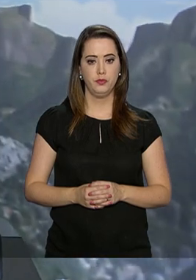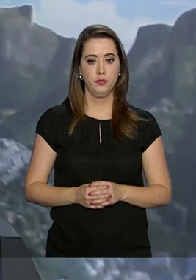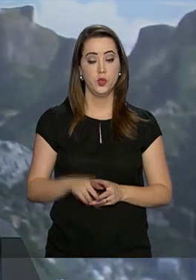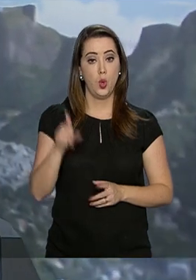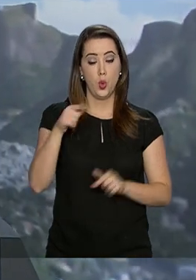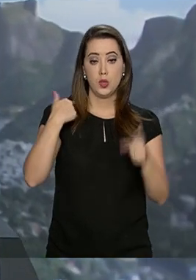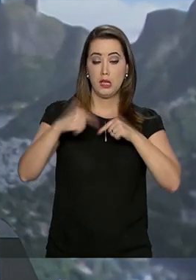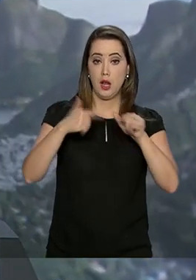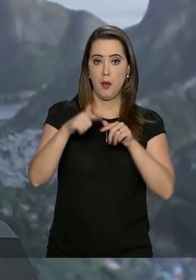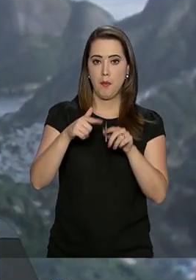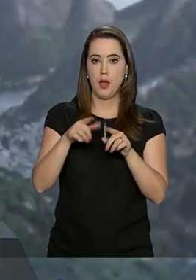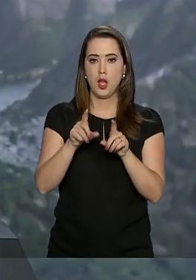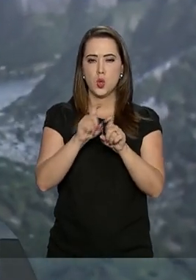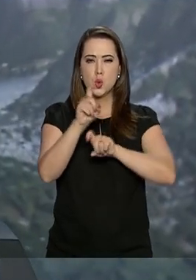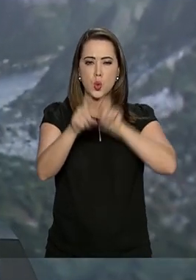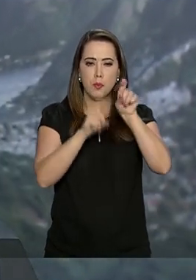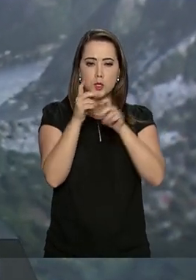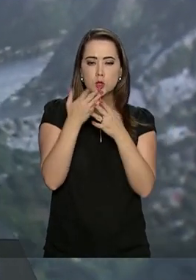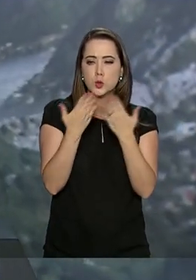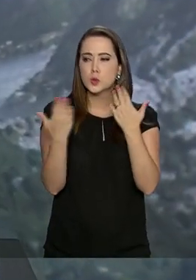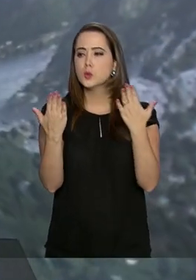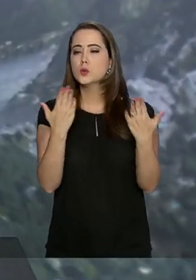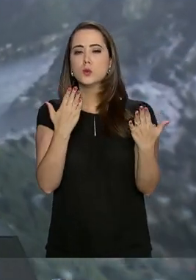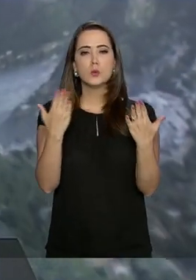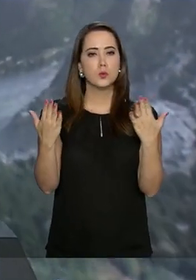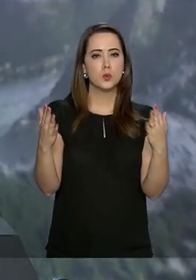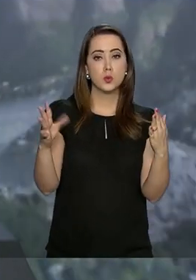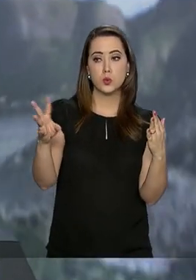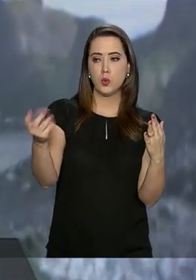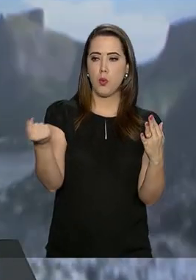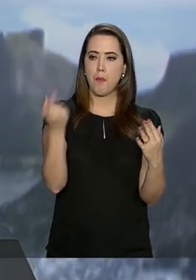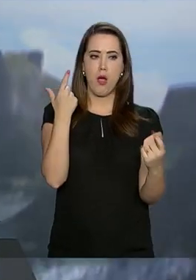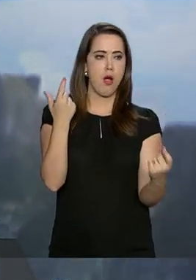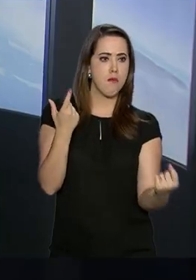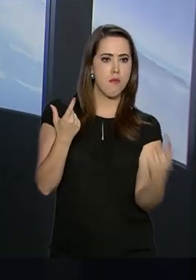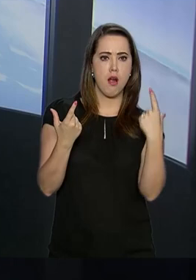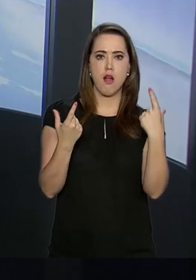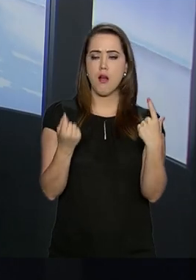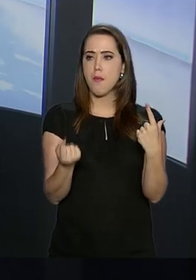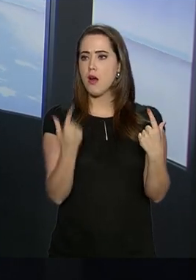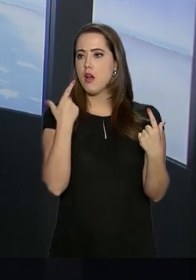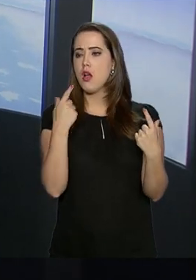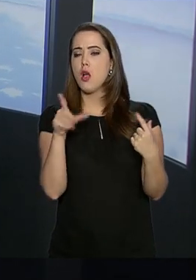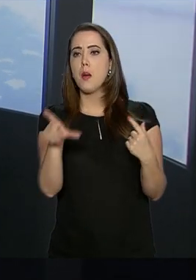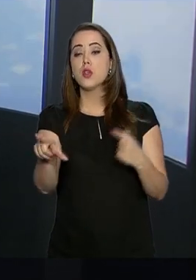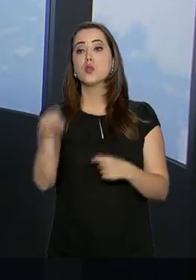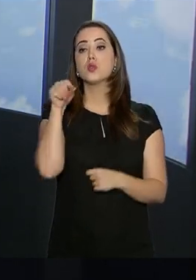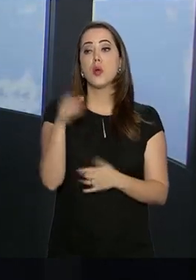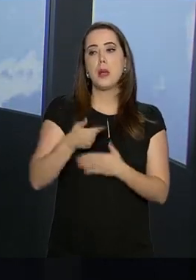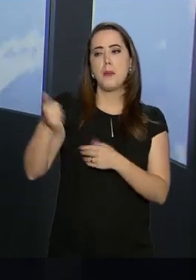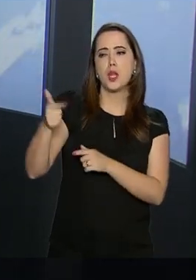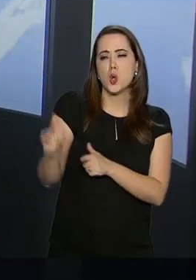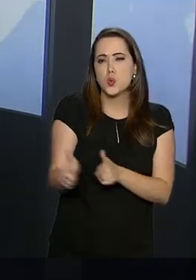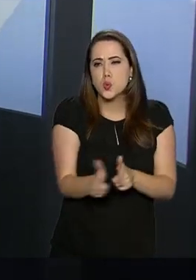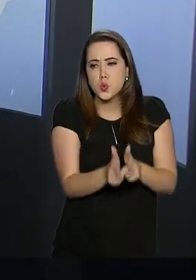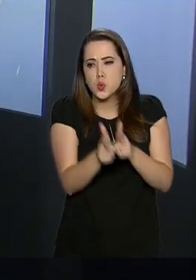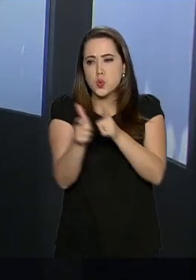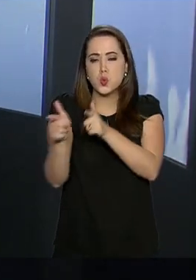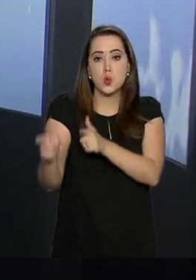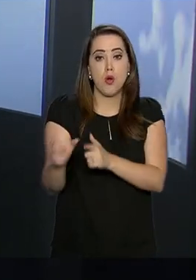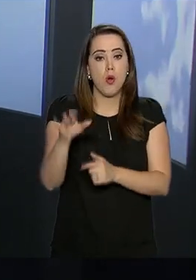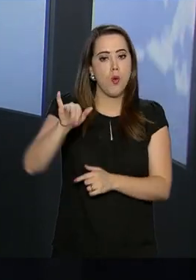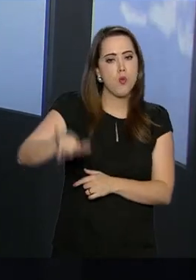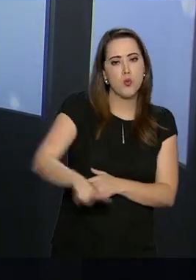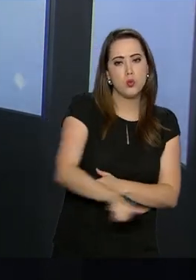última missão, o computador do avião analisa o cenário e fornece sugestões para o piloto, como a melhor arma que deve ser utilizada e a